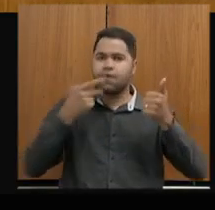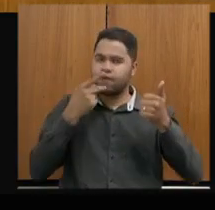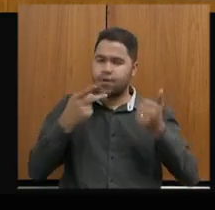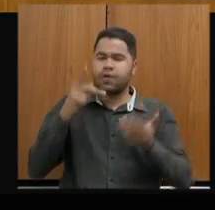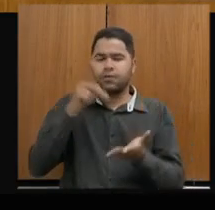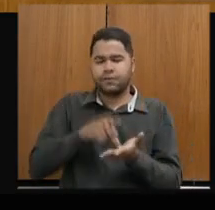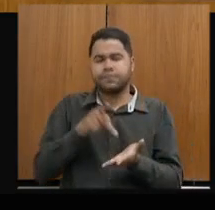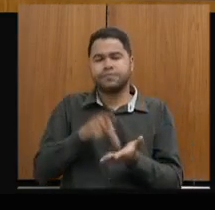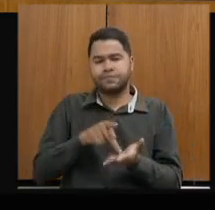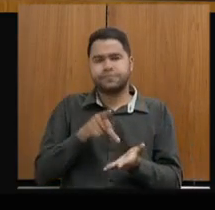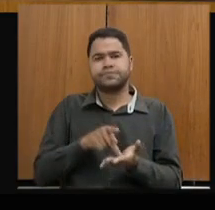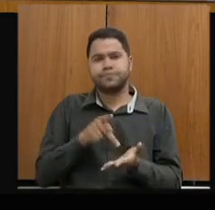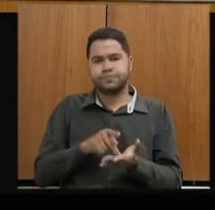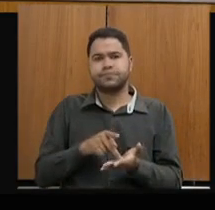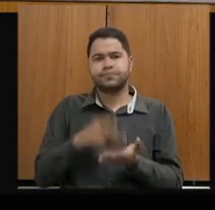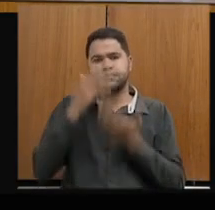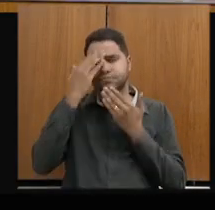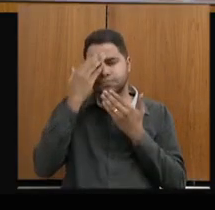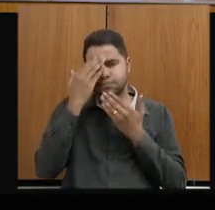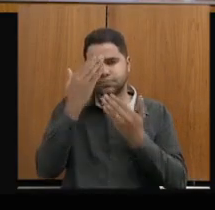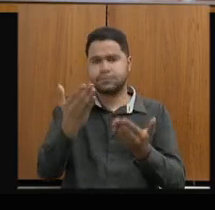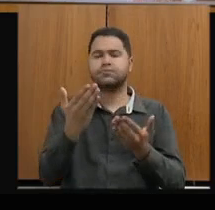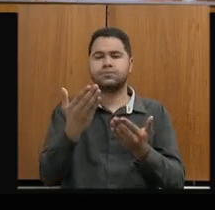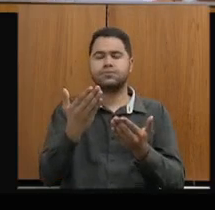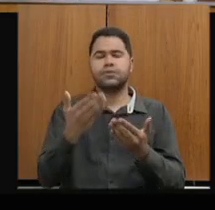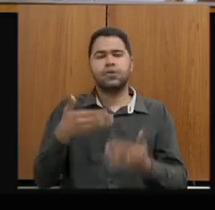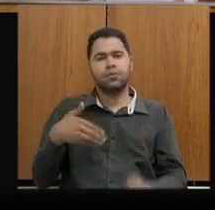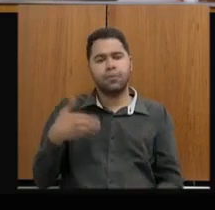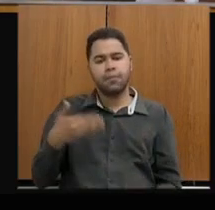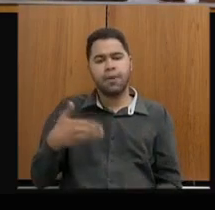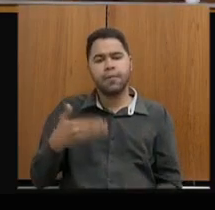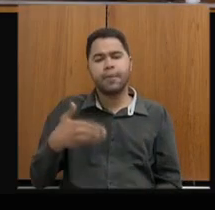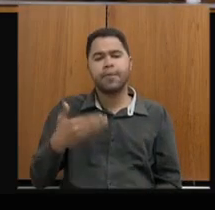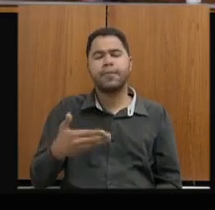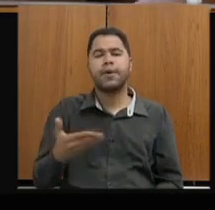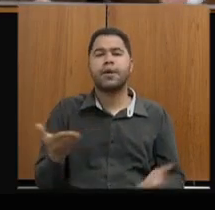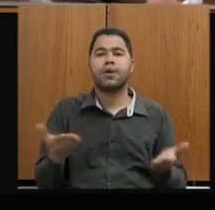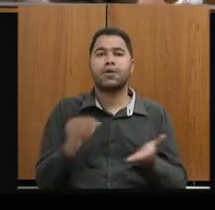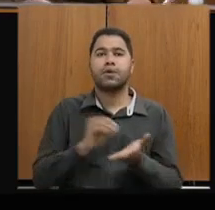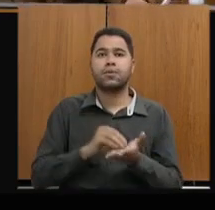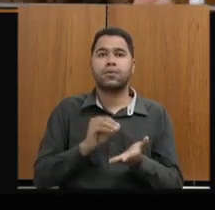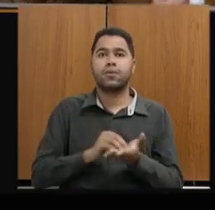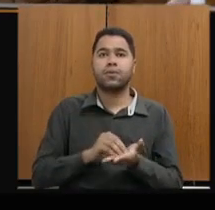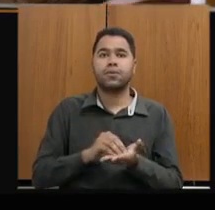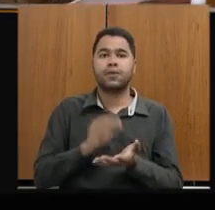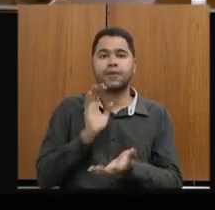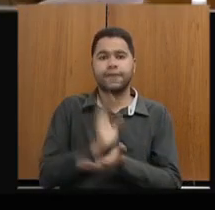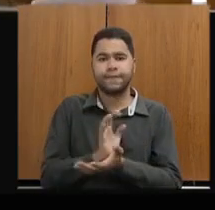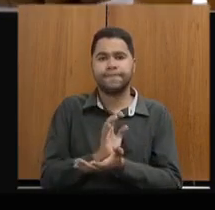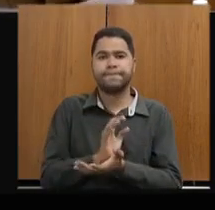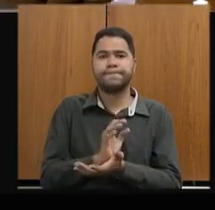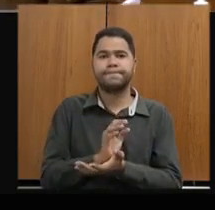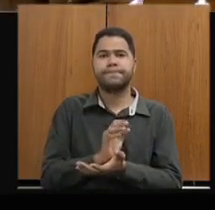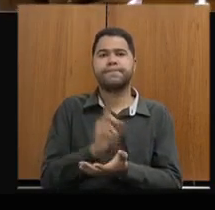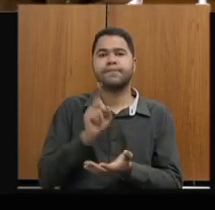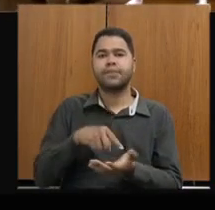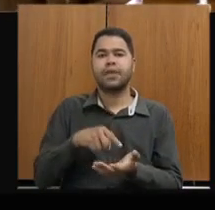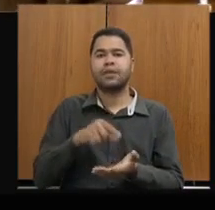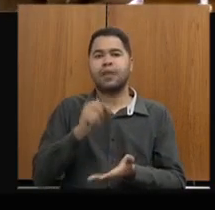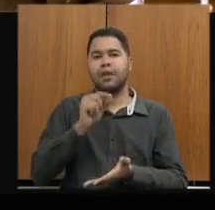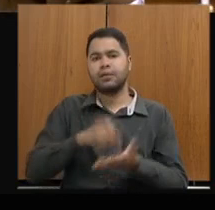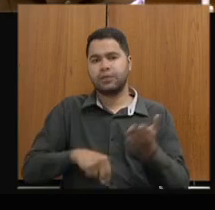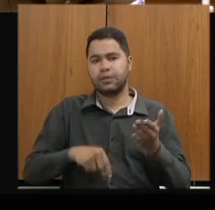queria registrar o agradecimento né E vamos dar sequência ele lá agora falta a parte lá da da Samsung e governo